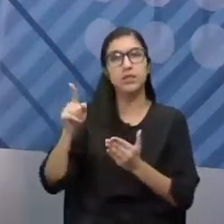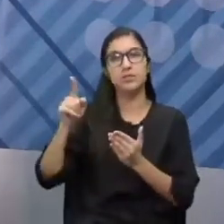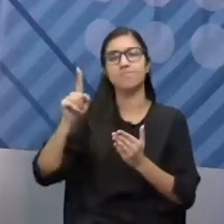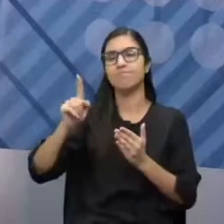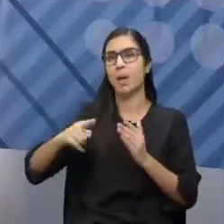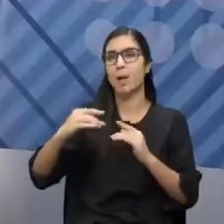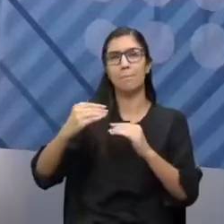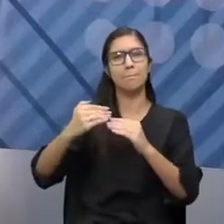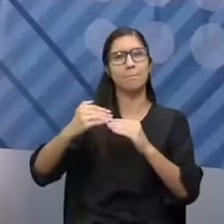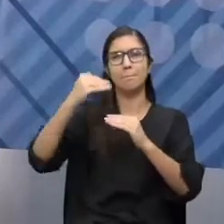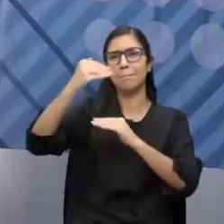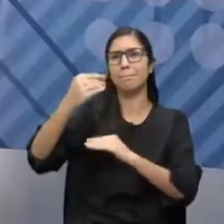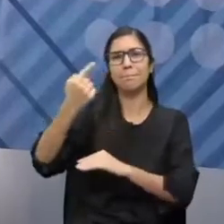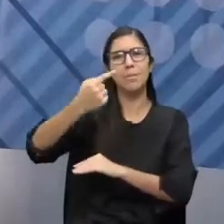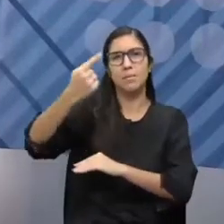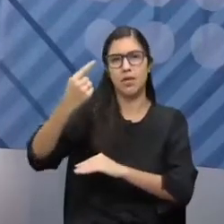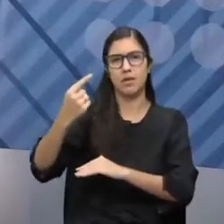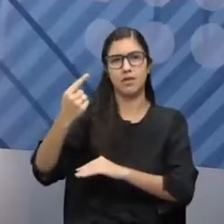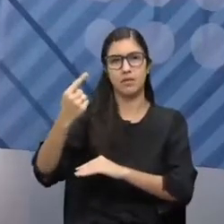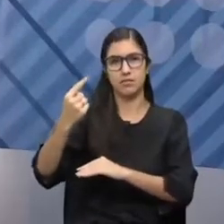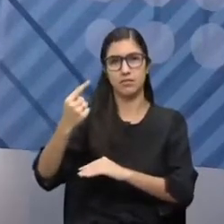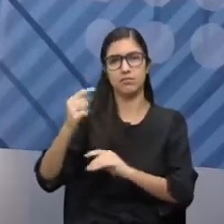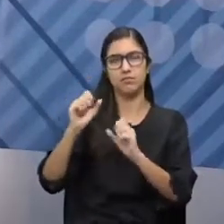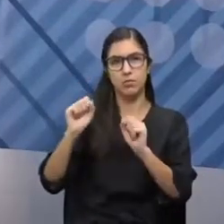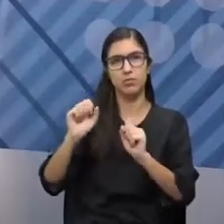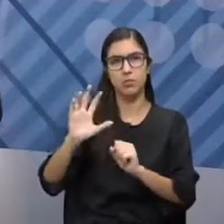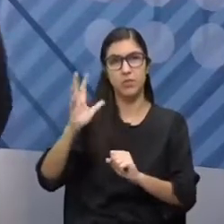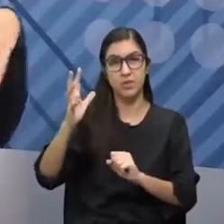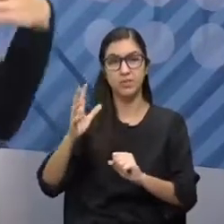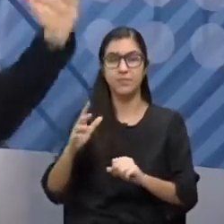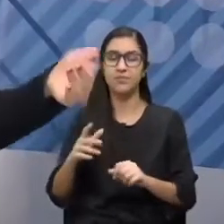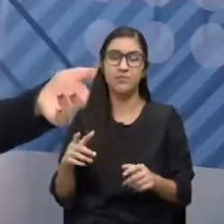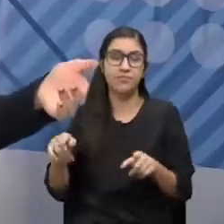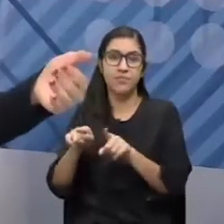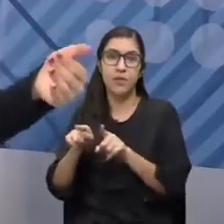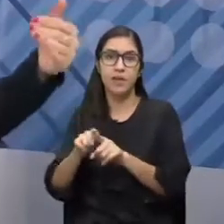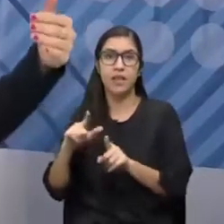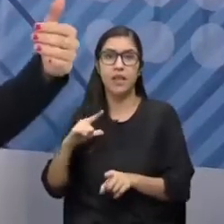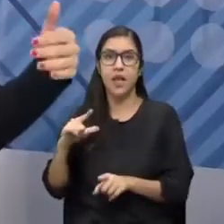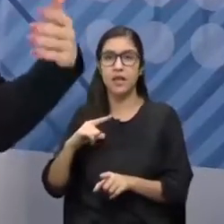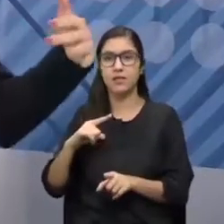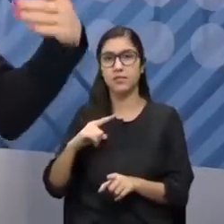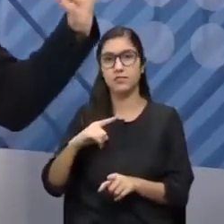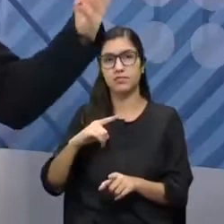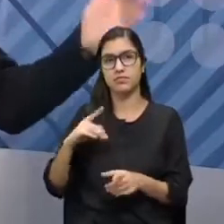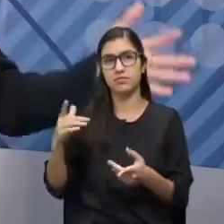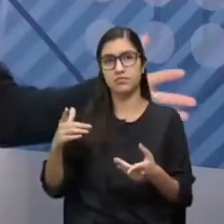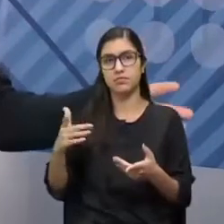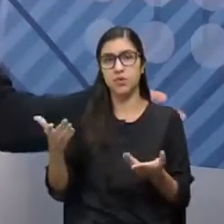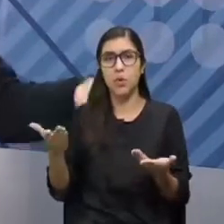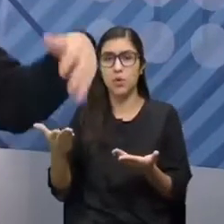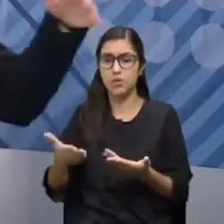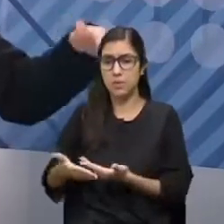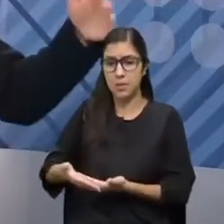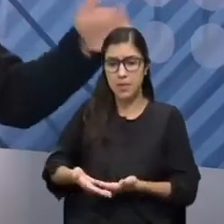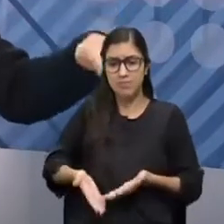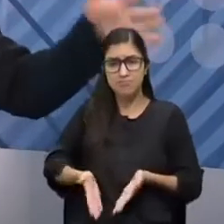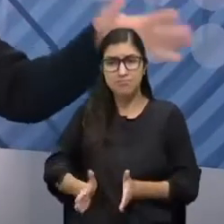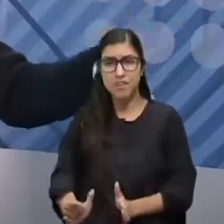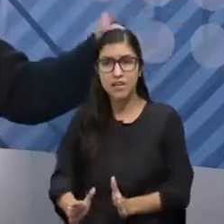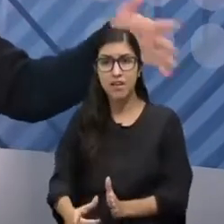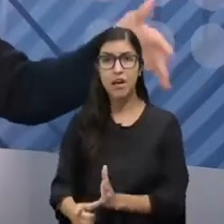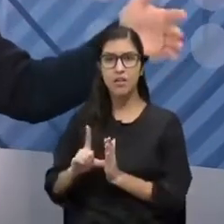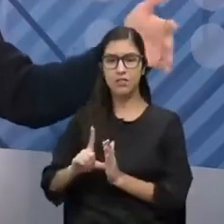no topo, certo? Dos comprometimentos dessa pessoa. Assim como os congênitos, hoje é a prematuridade.